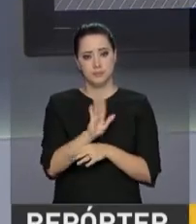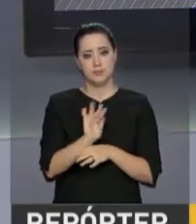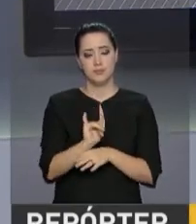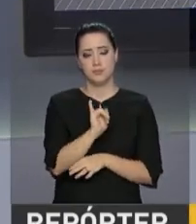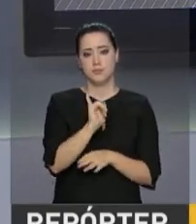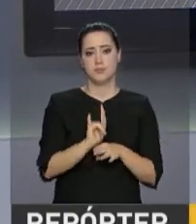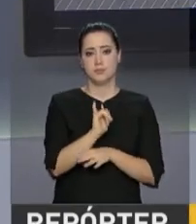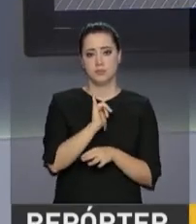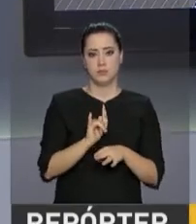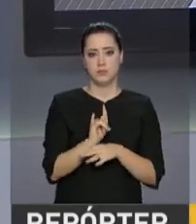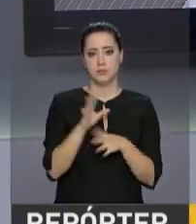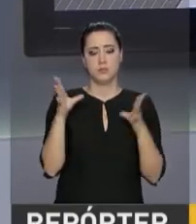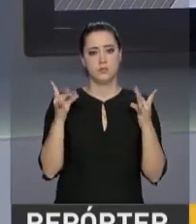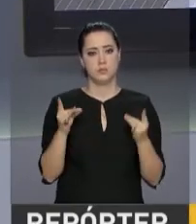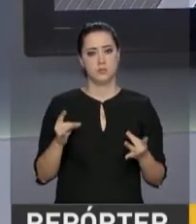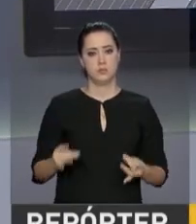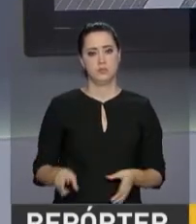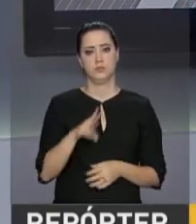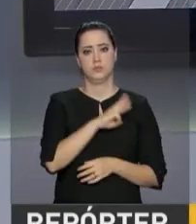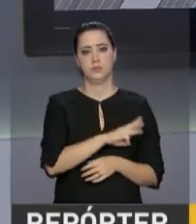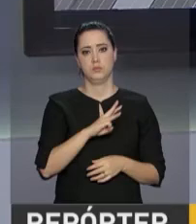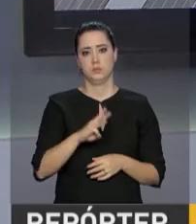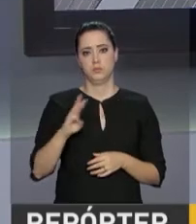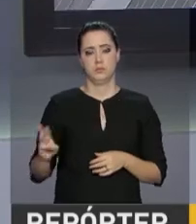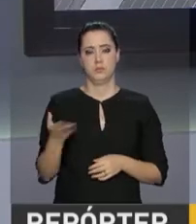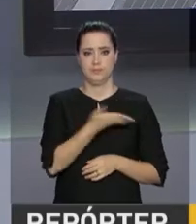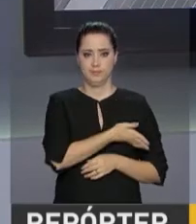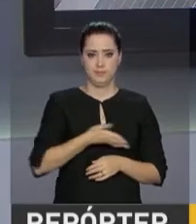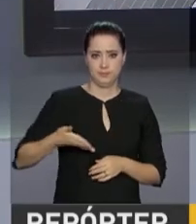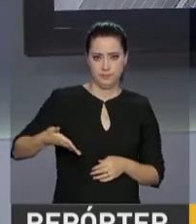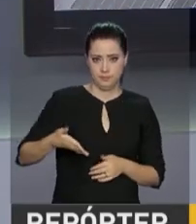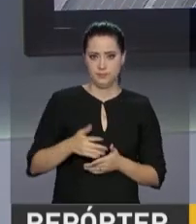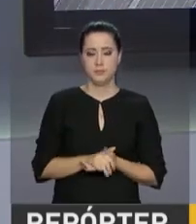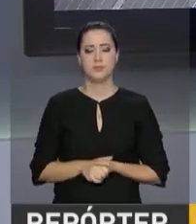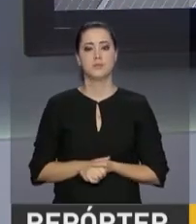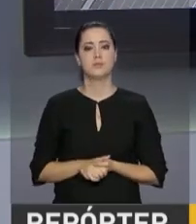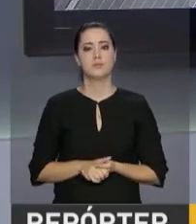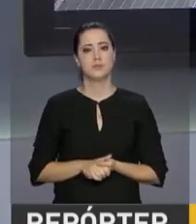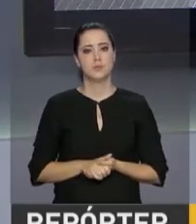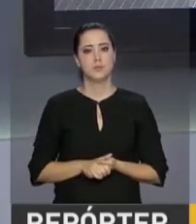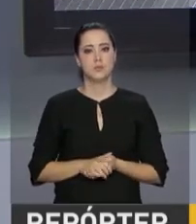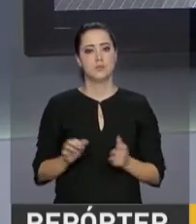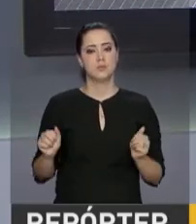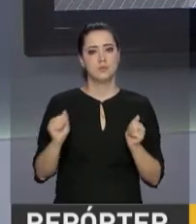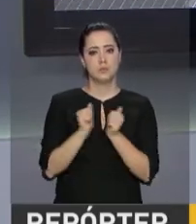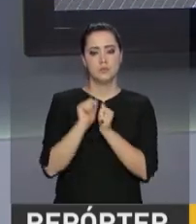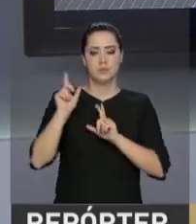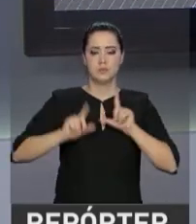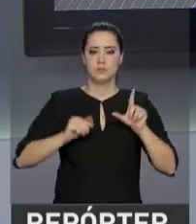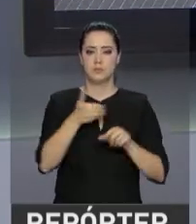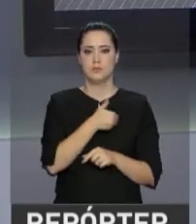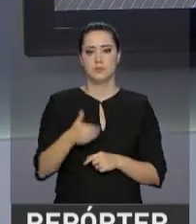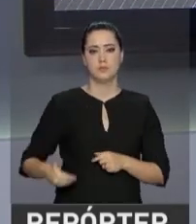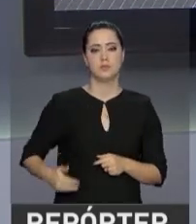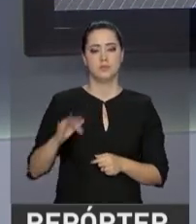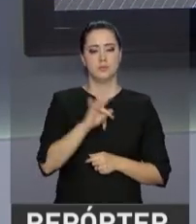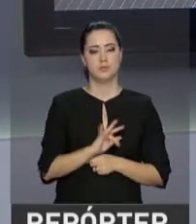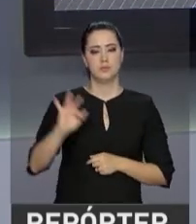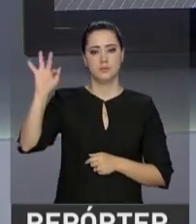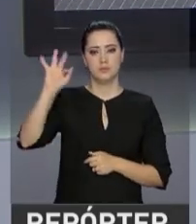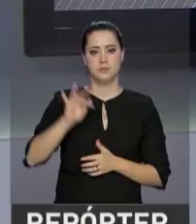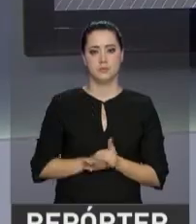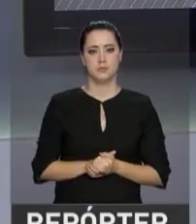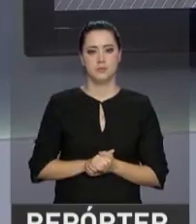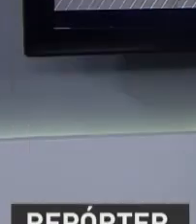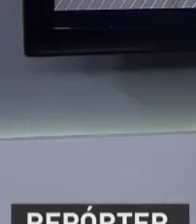rever as reportagens no youtube e toda a nossa programação também está na página da nbr na internet continue com a gente na nbr a tv do